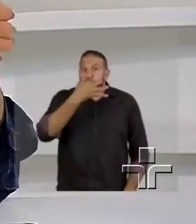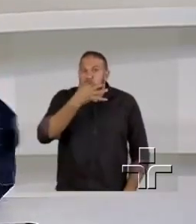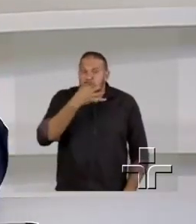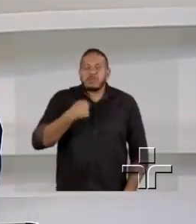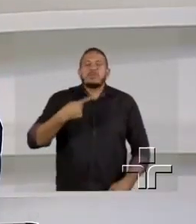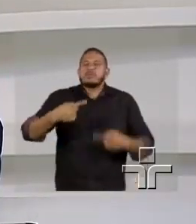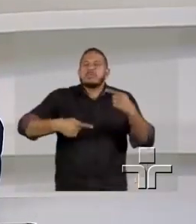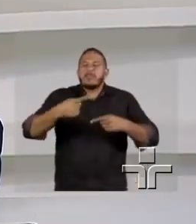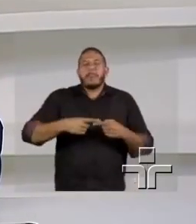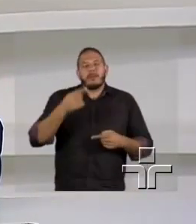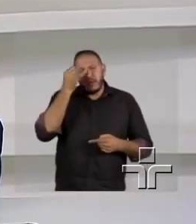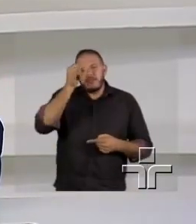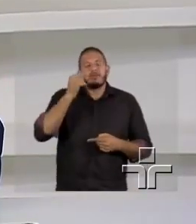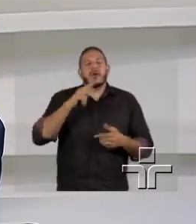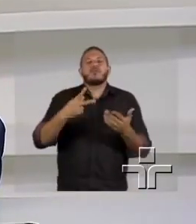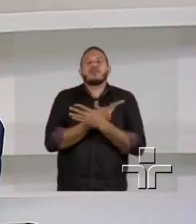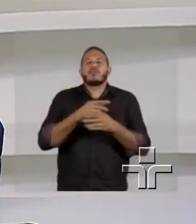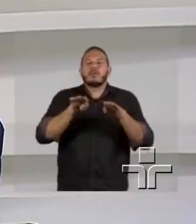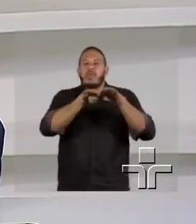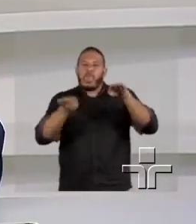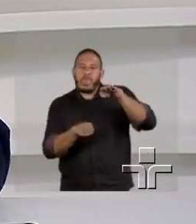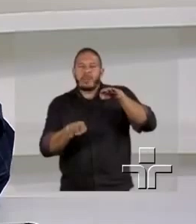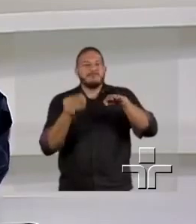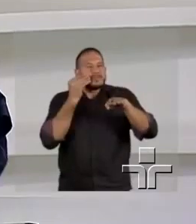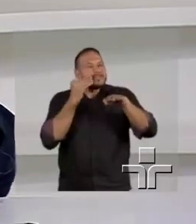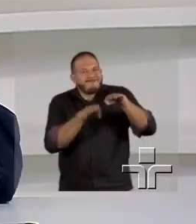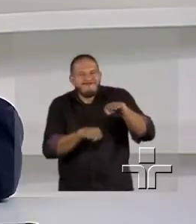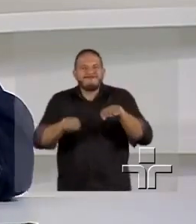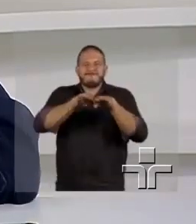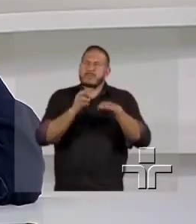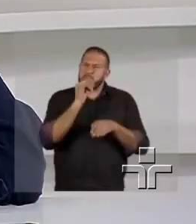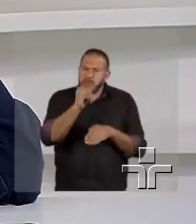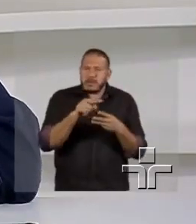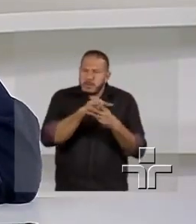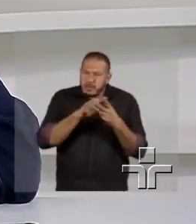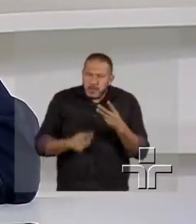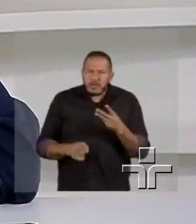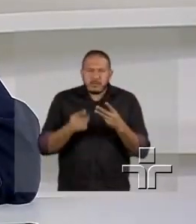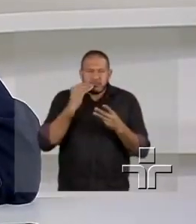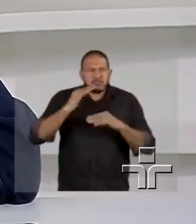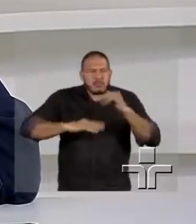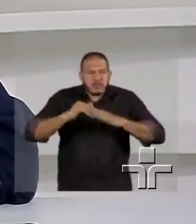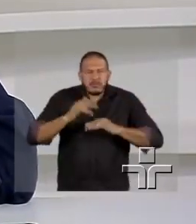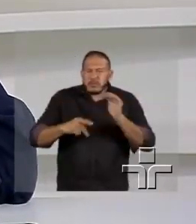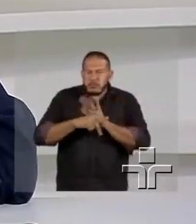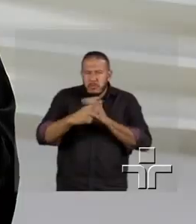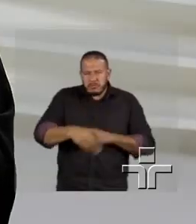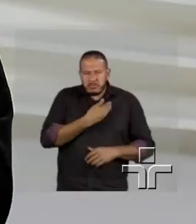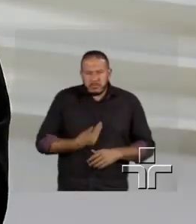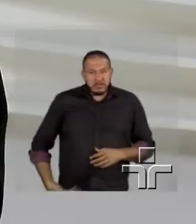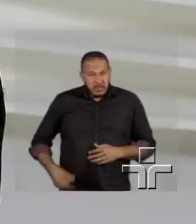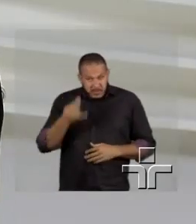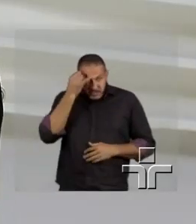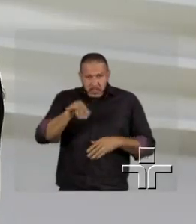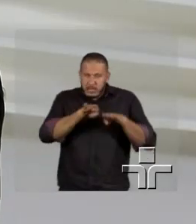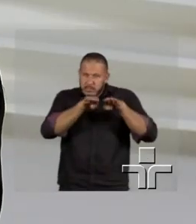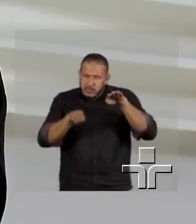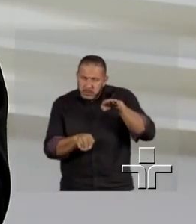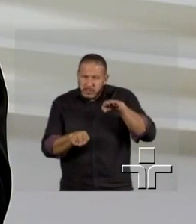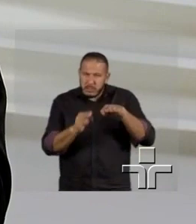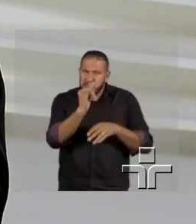né? Então, tem que fazer todo um estudo técnico. Você tem coisas muito boas acontecendo na parte de